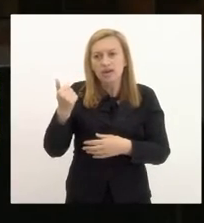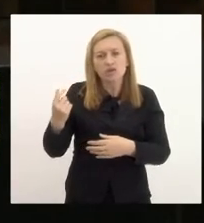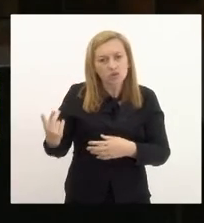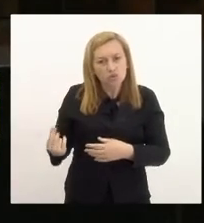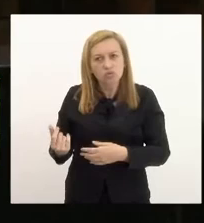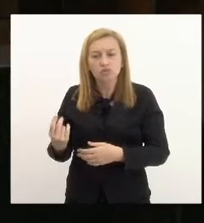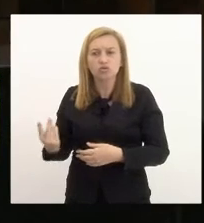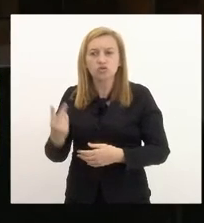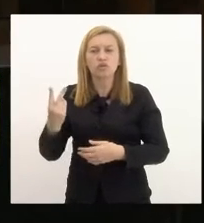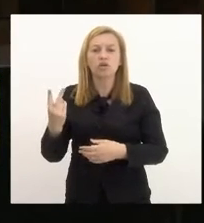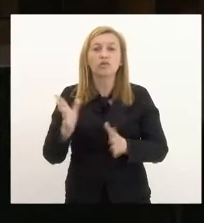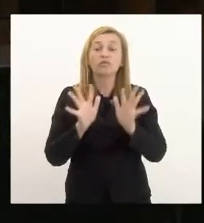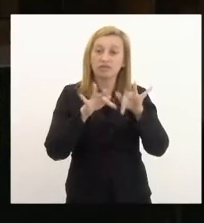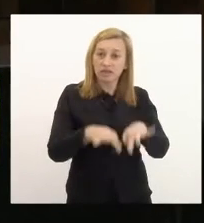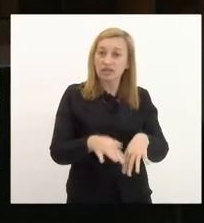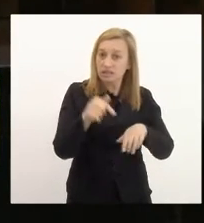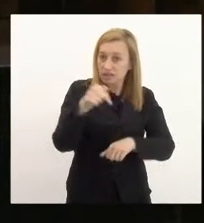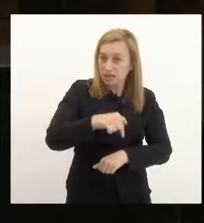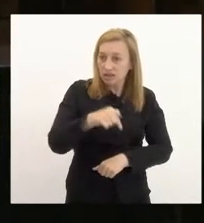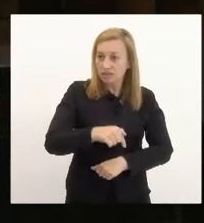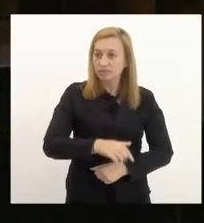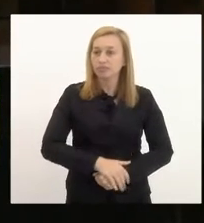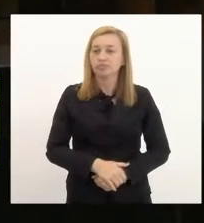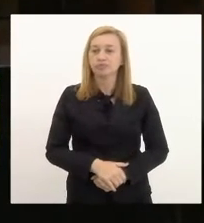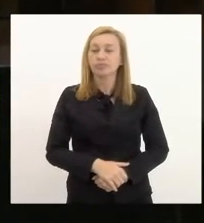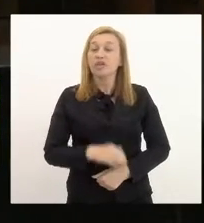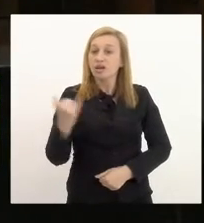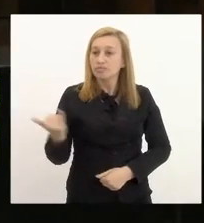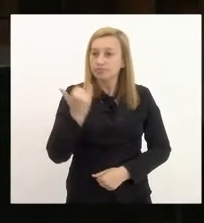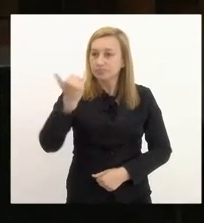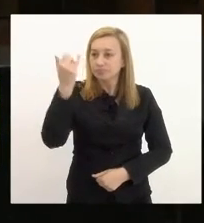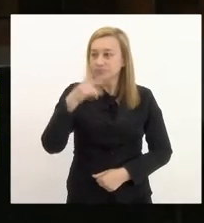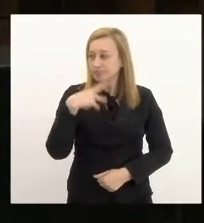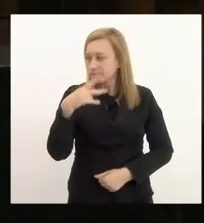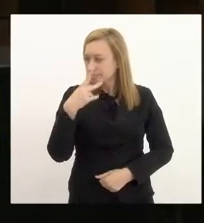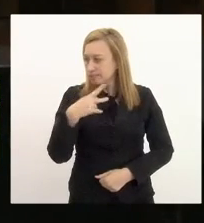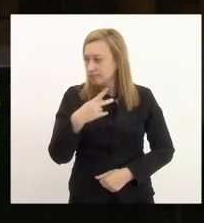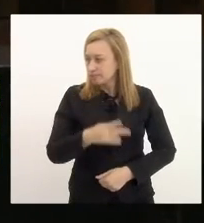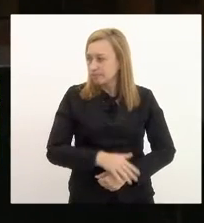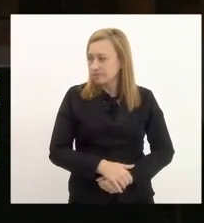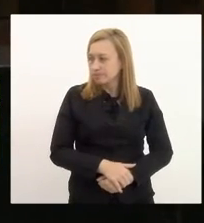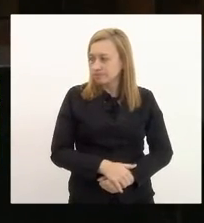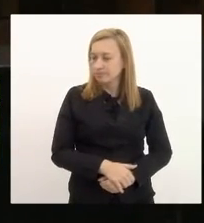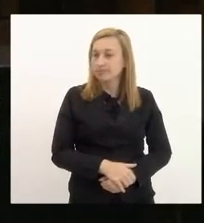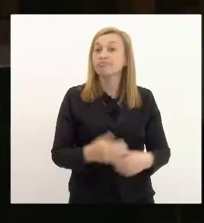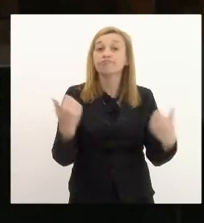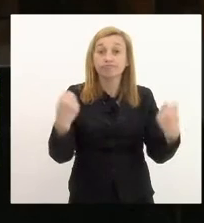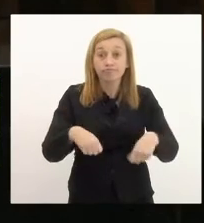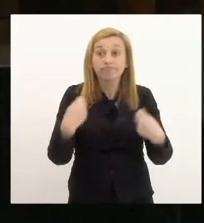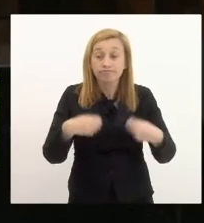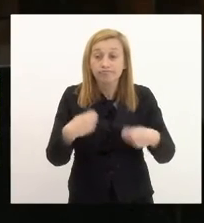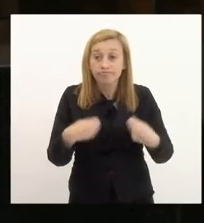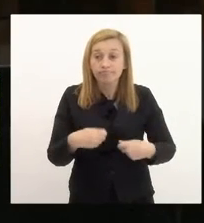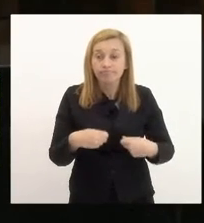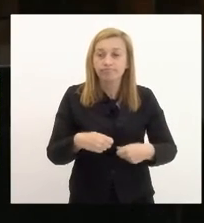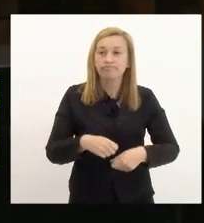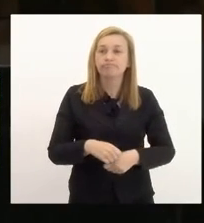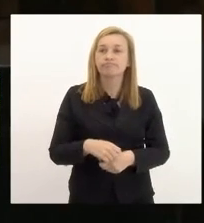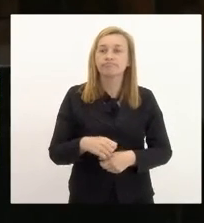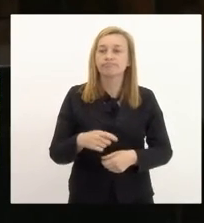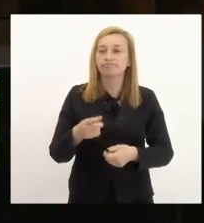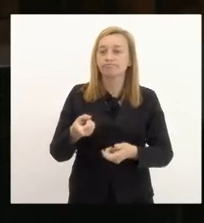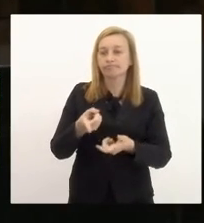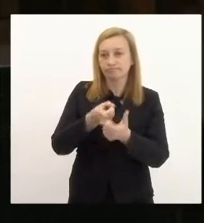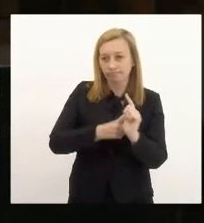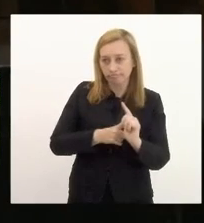pois não e concluindo aqui é importante dizer que é preciso auditar a dívida